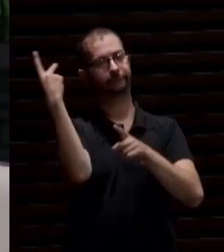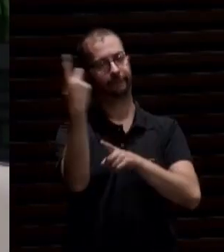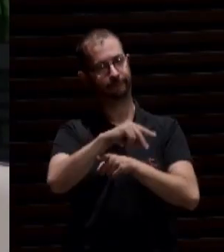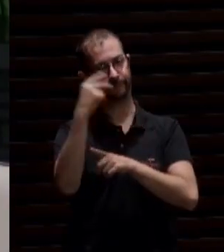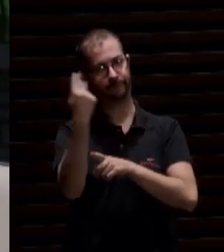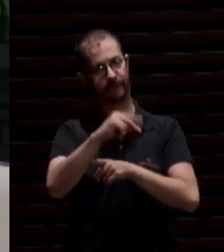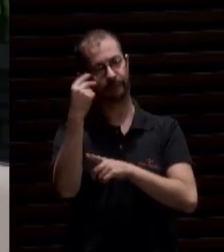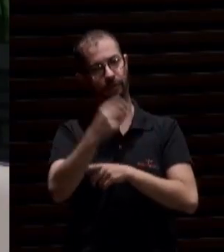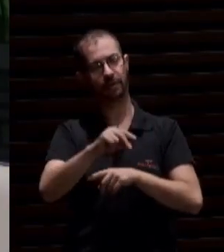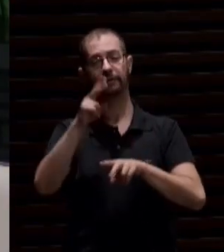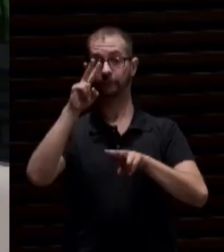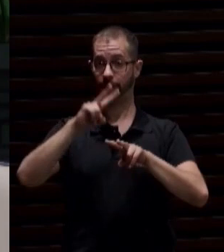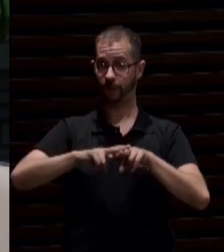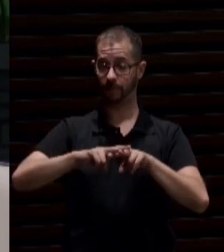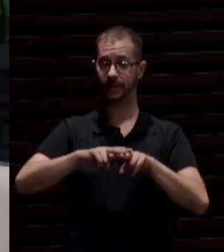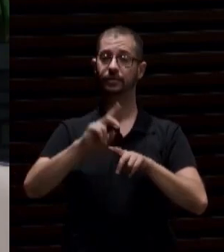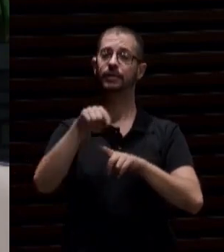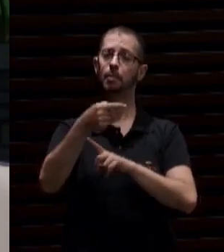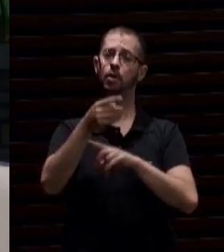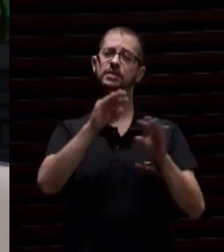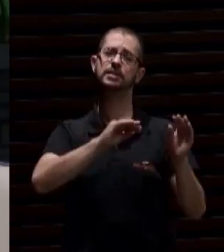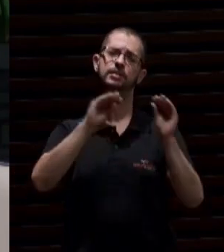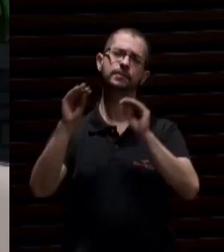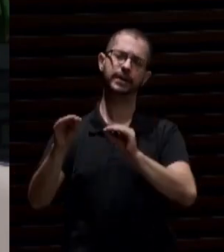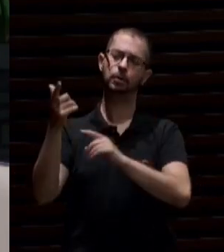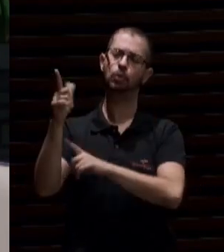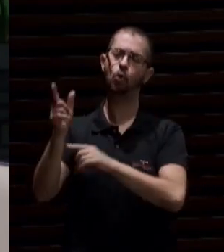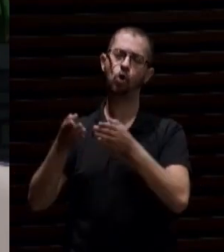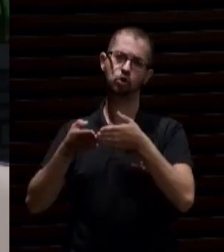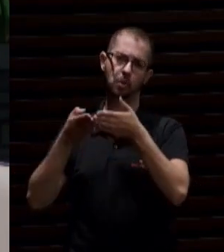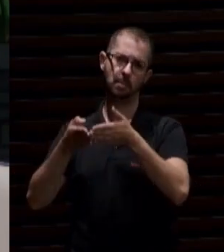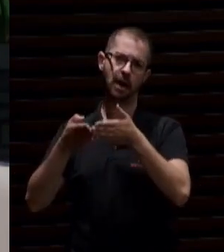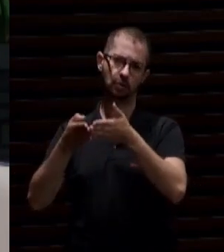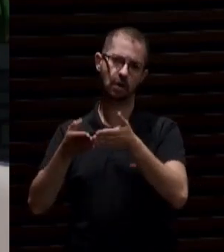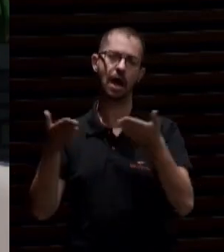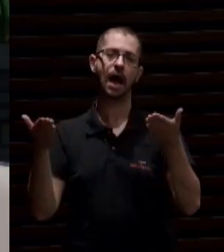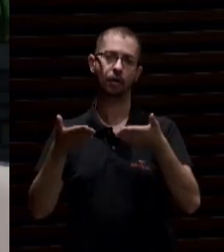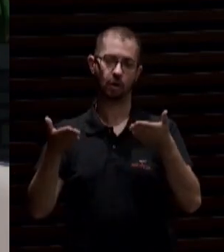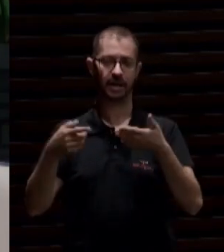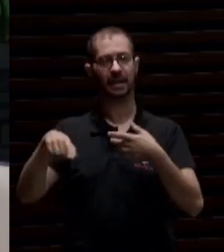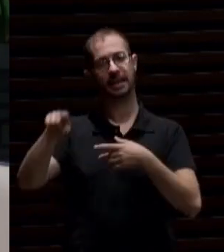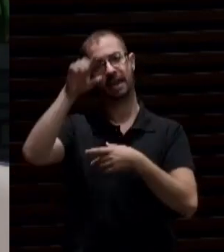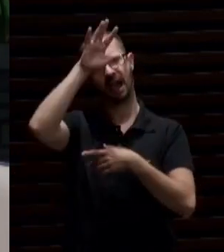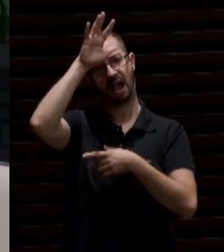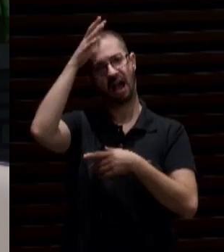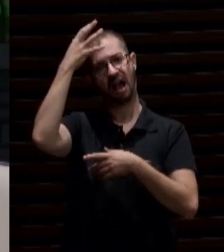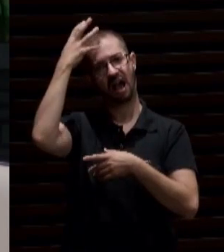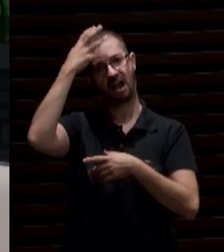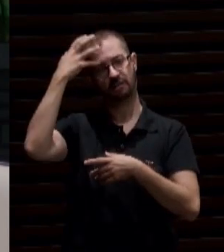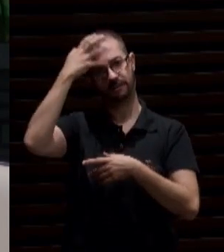preso. Transferiram ele então para uma outra embarcação, para que agora ele fosse até a África trabalhar com o tráfico de